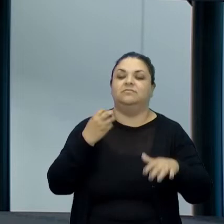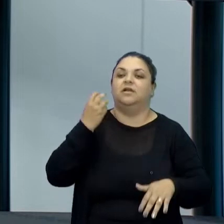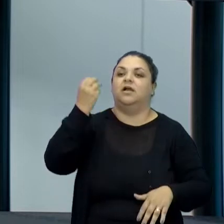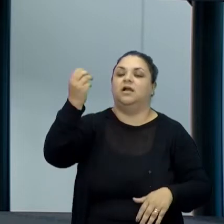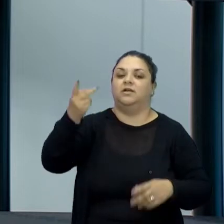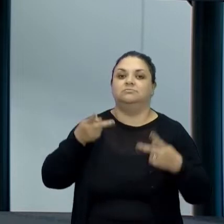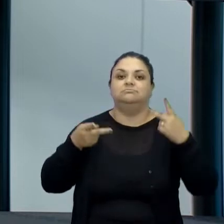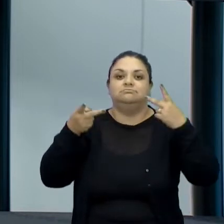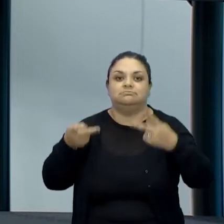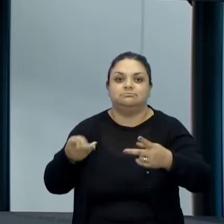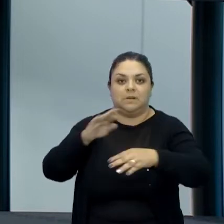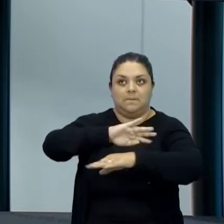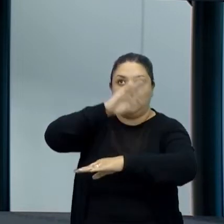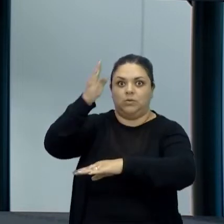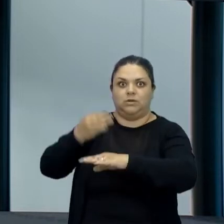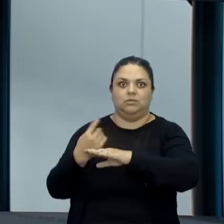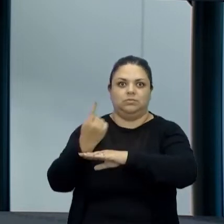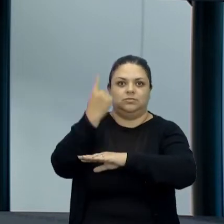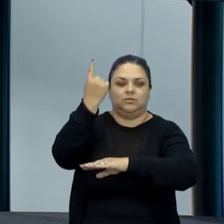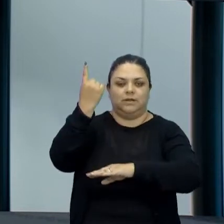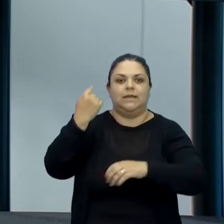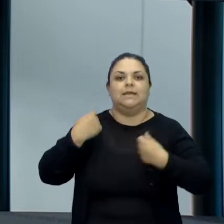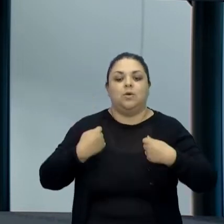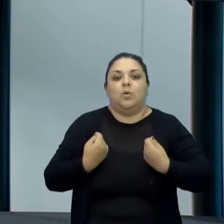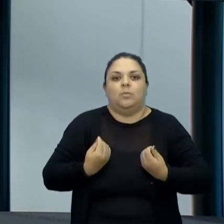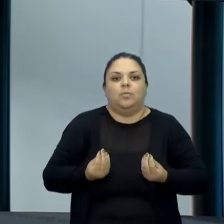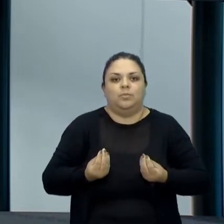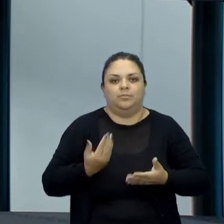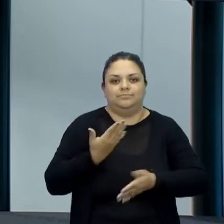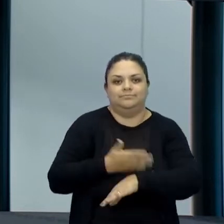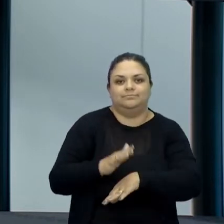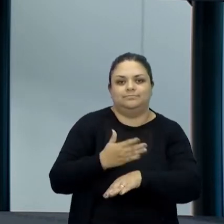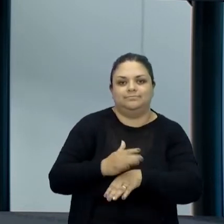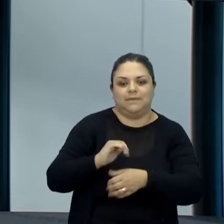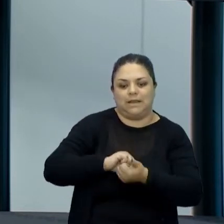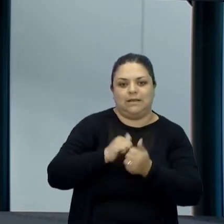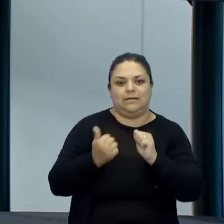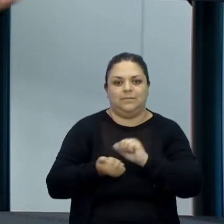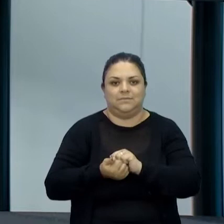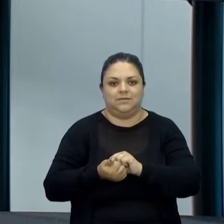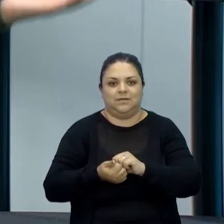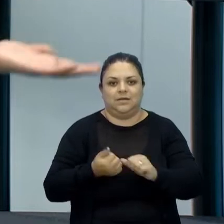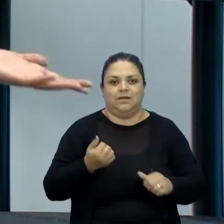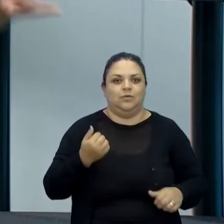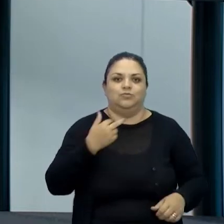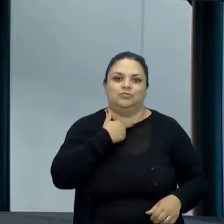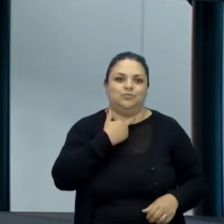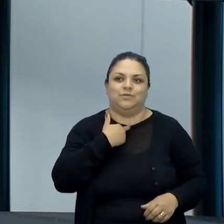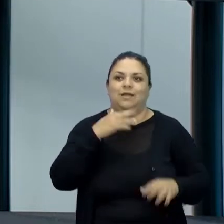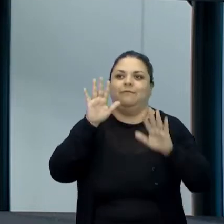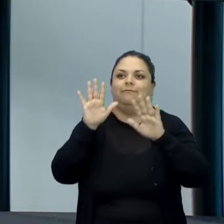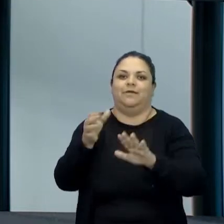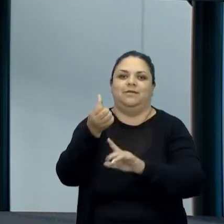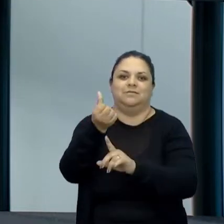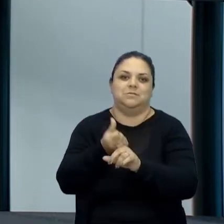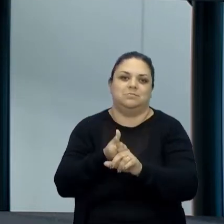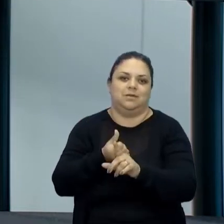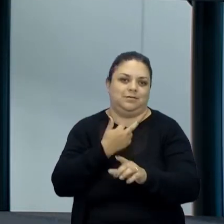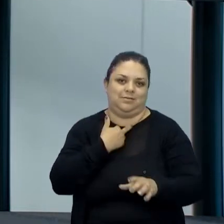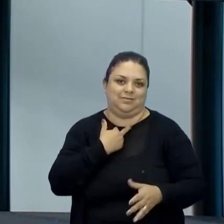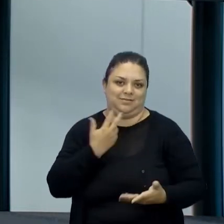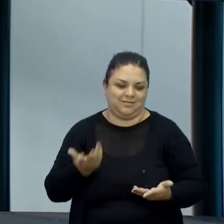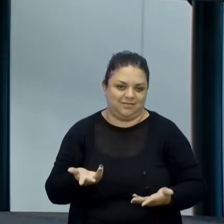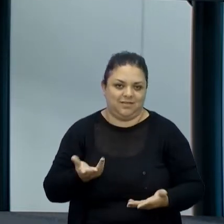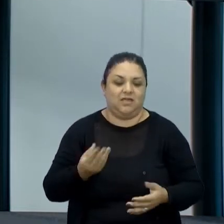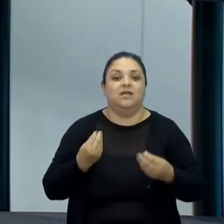esportistas, eles precisam de uma adaptação. E muitas vezes eles não têm tempo hábil, não dá para você ficar 6 meses se ambientando. O que que